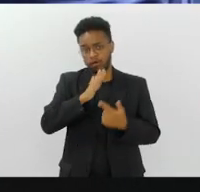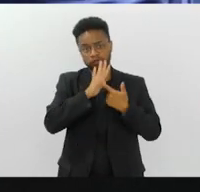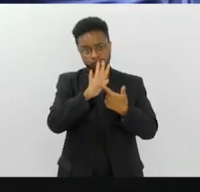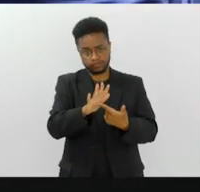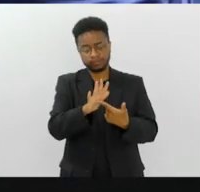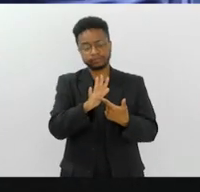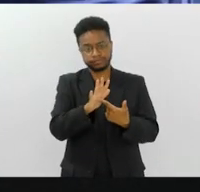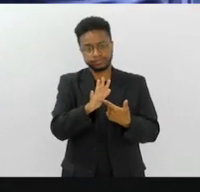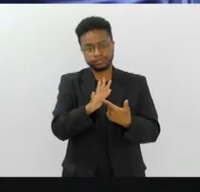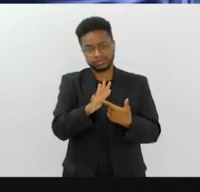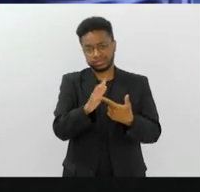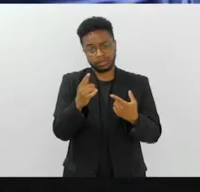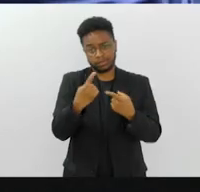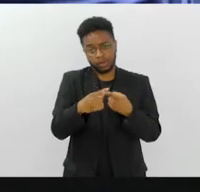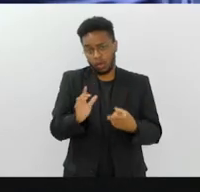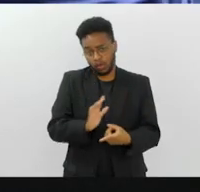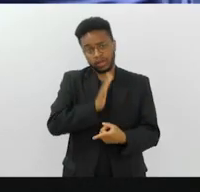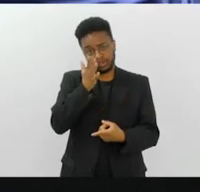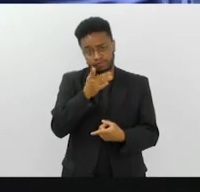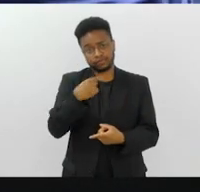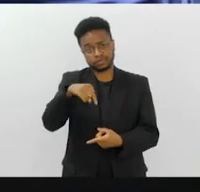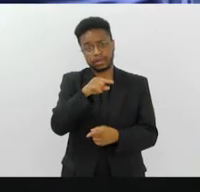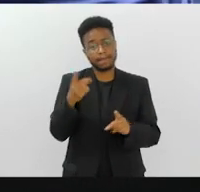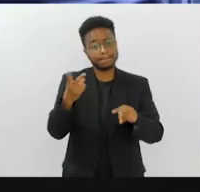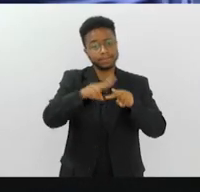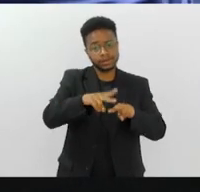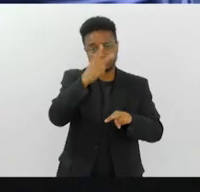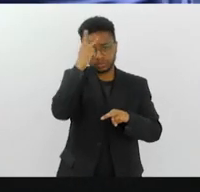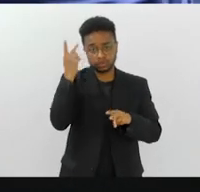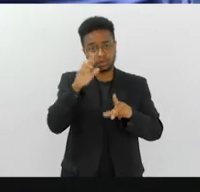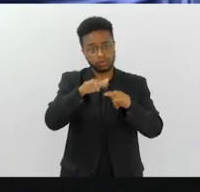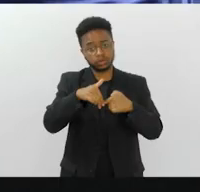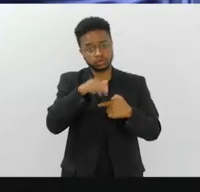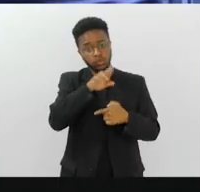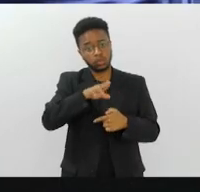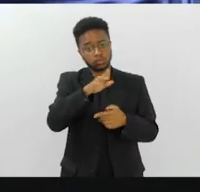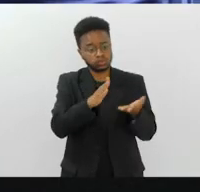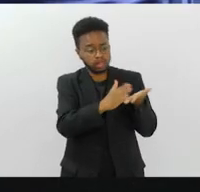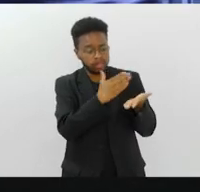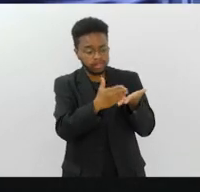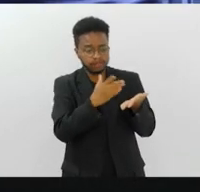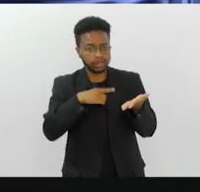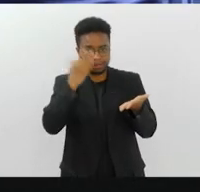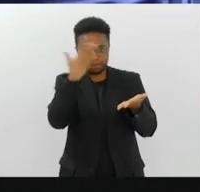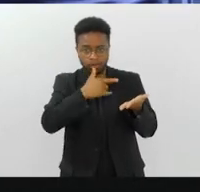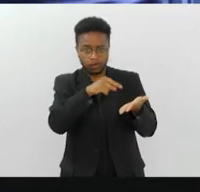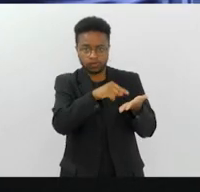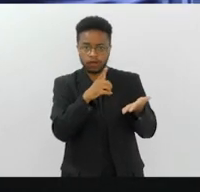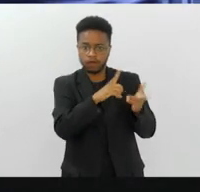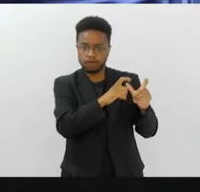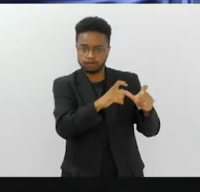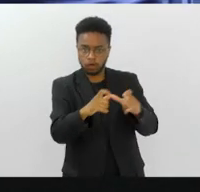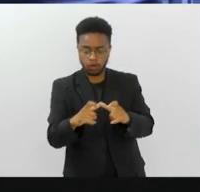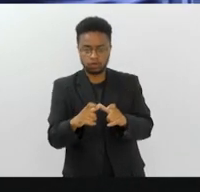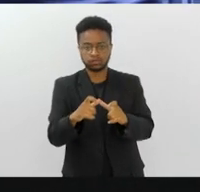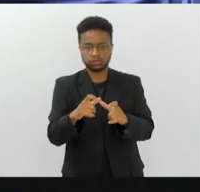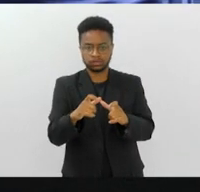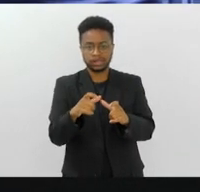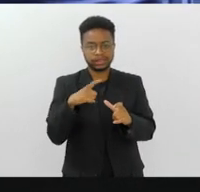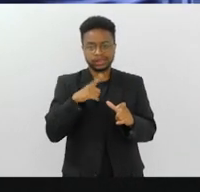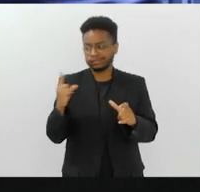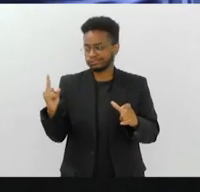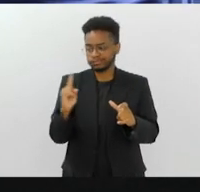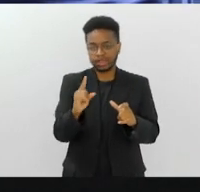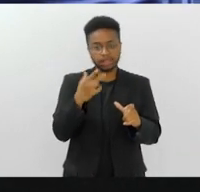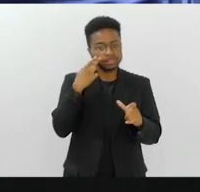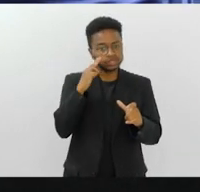algo horripilante né de você prender uma pessoa utilizando unicamente como meio de prova um reconhecimento testemunhal por meio de